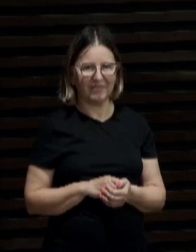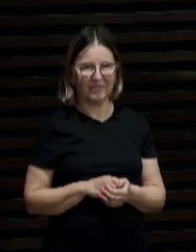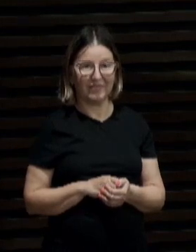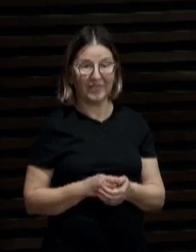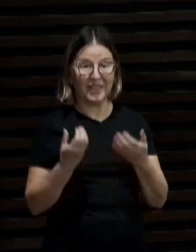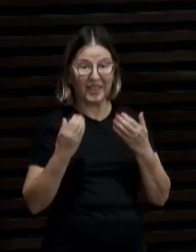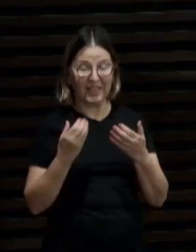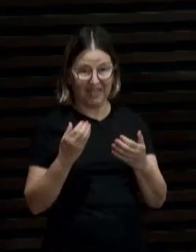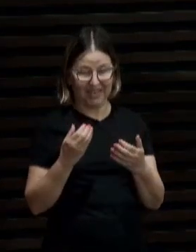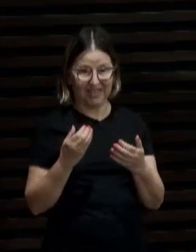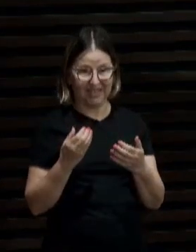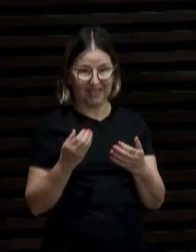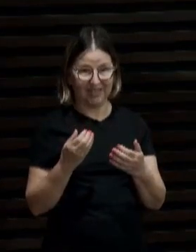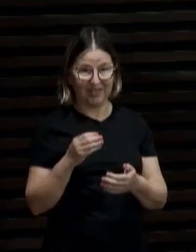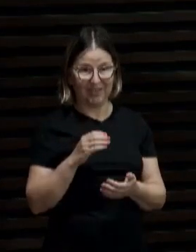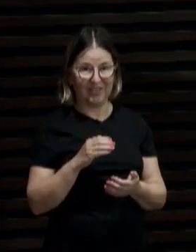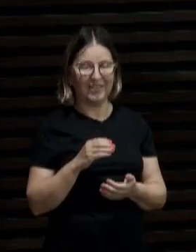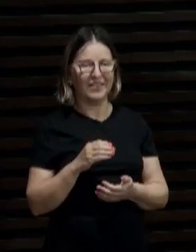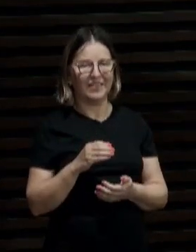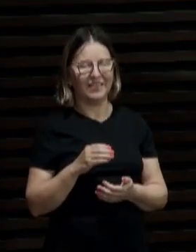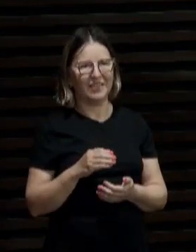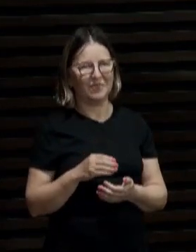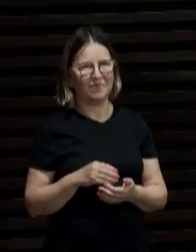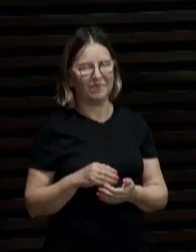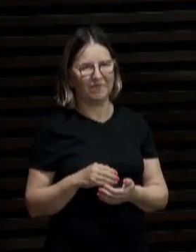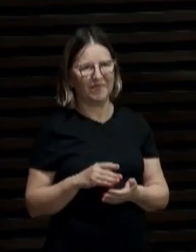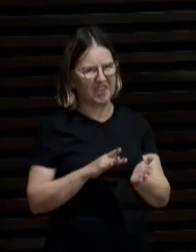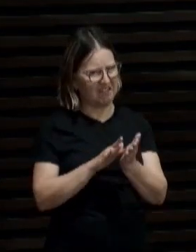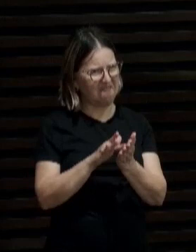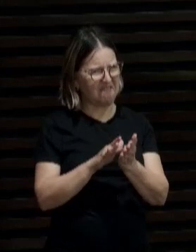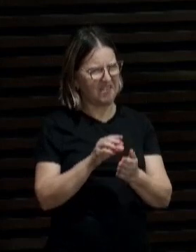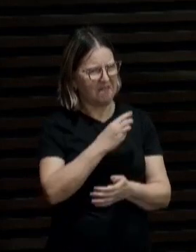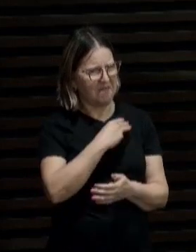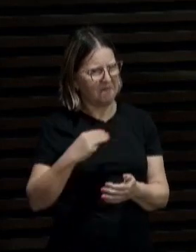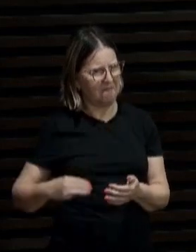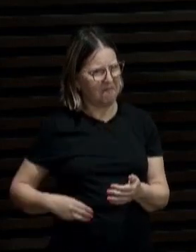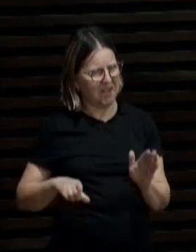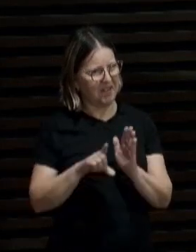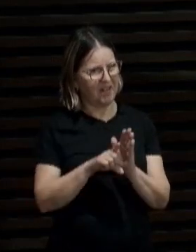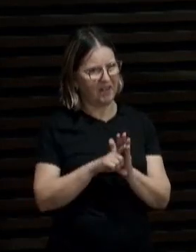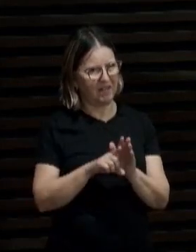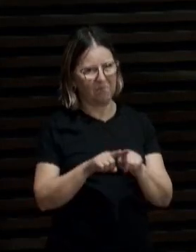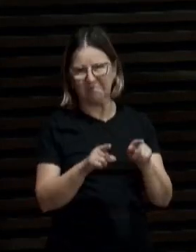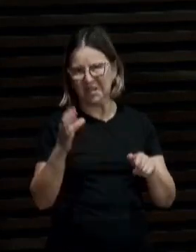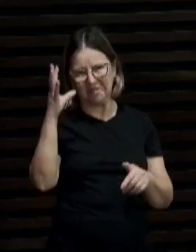Pretendendo passar por mestres da lei, não compreendendo, é até engraçado, né? Não compreendendo todavia nem o que